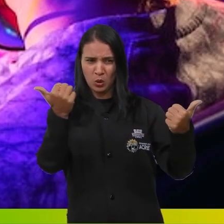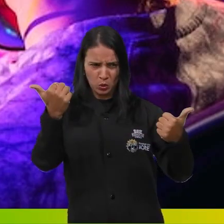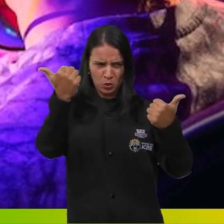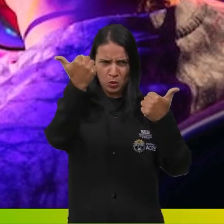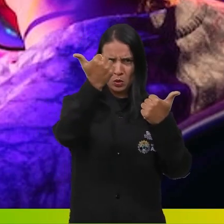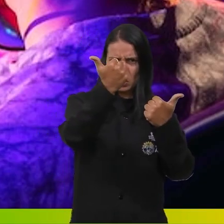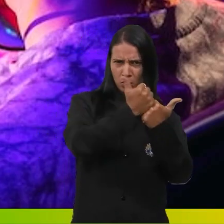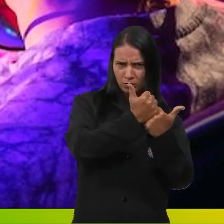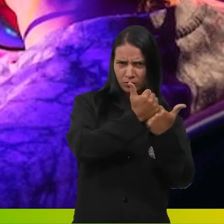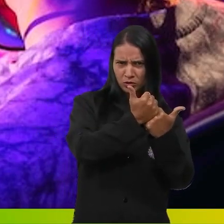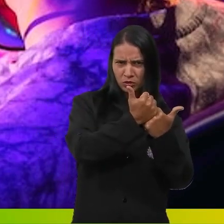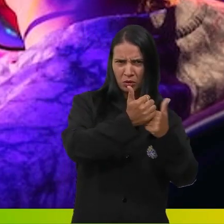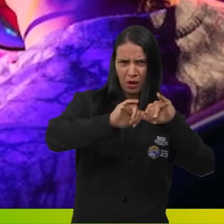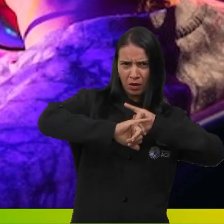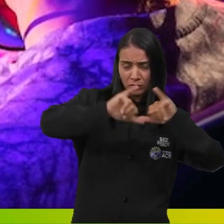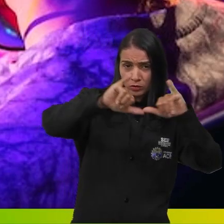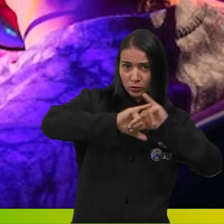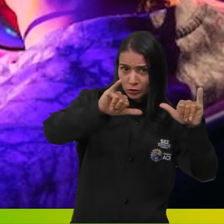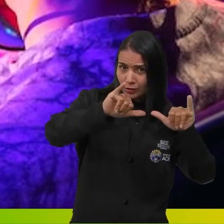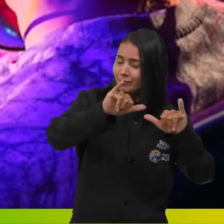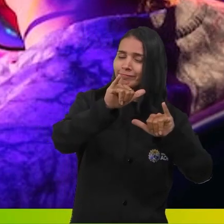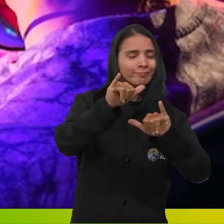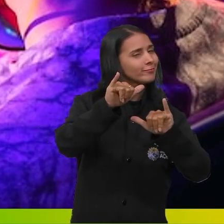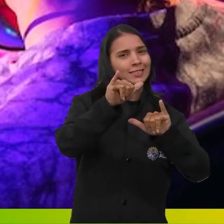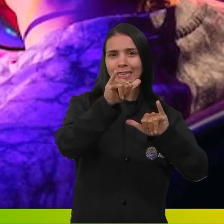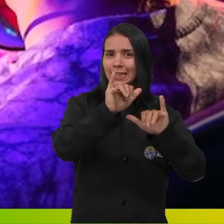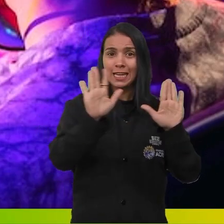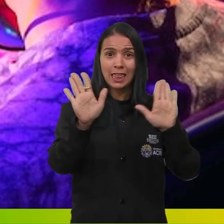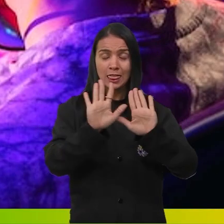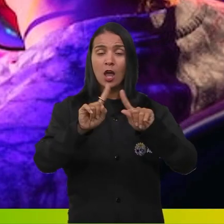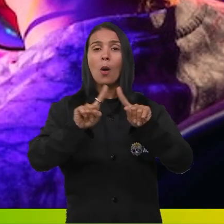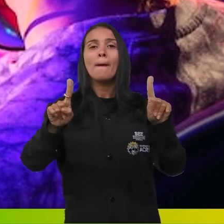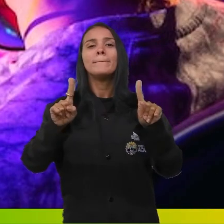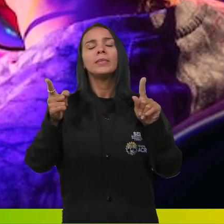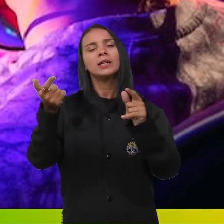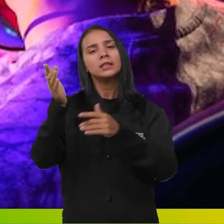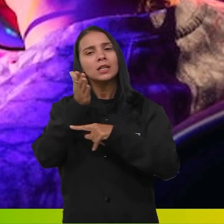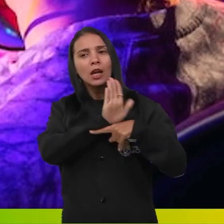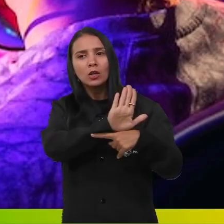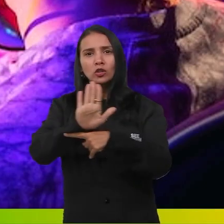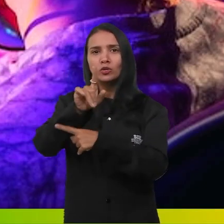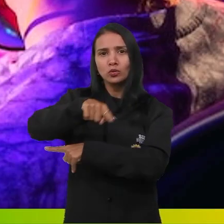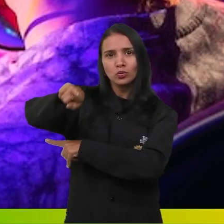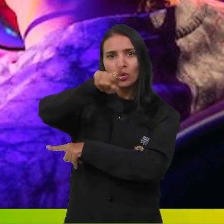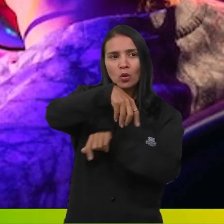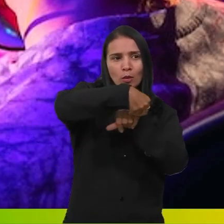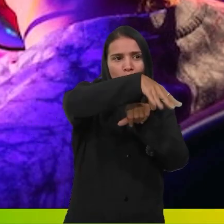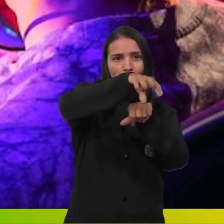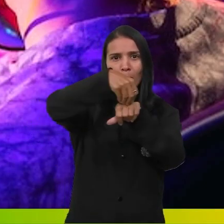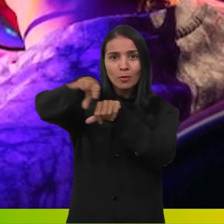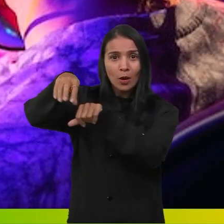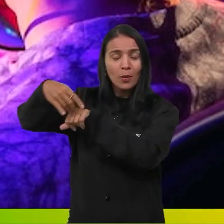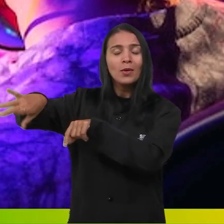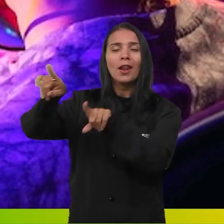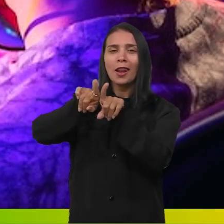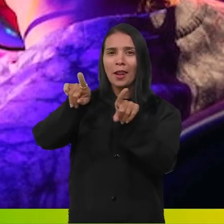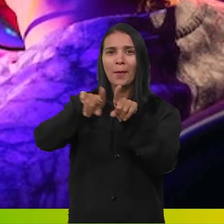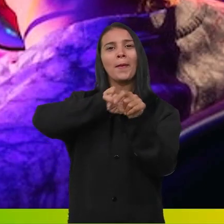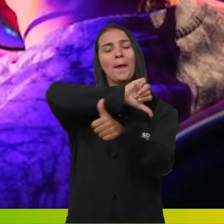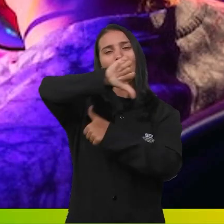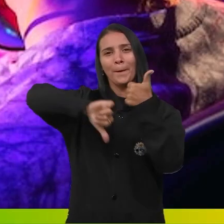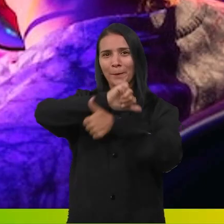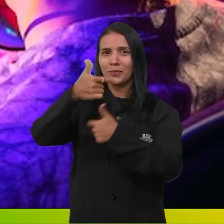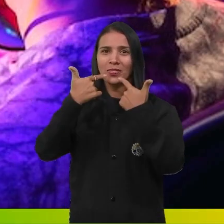não substituem a notícia convencional, mas remediam, transferindo o seu conteúdo para uma nova linguagem e